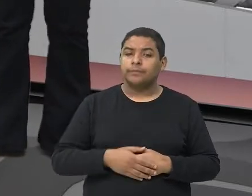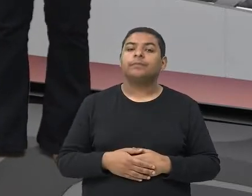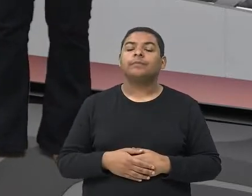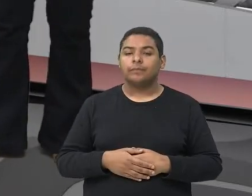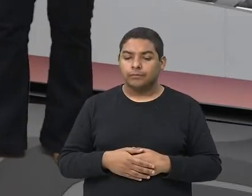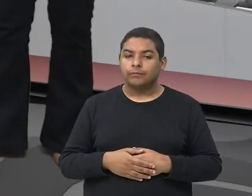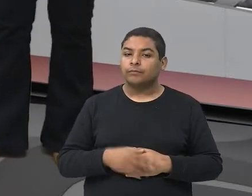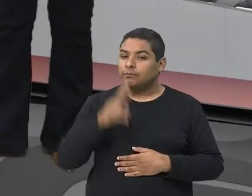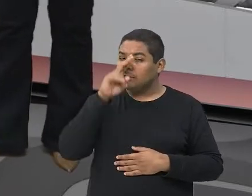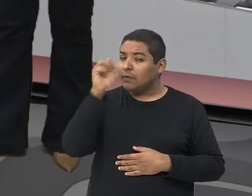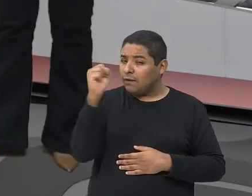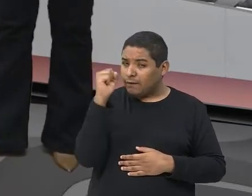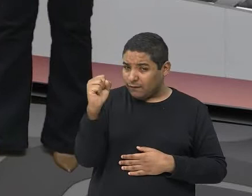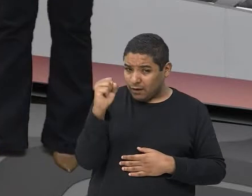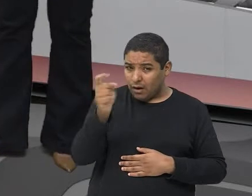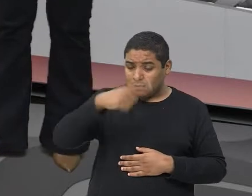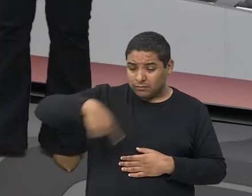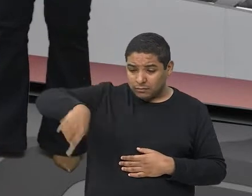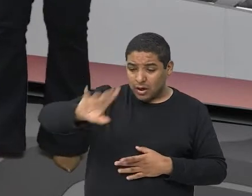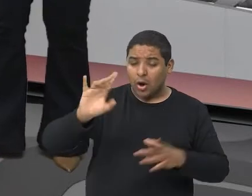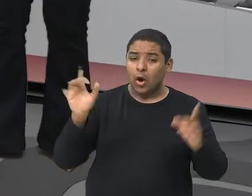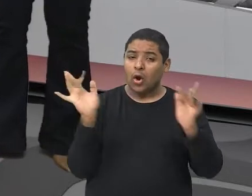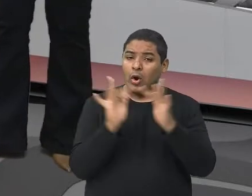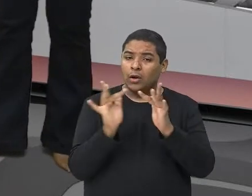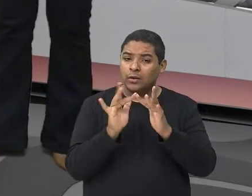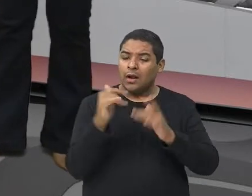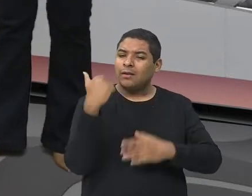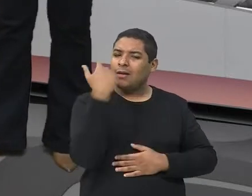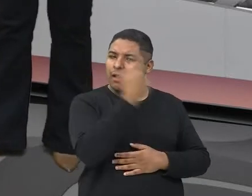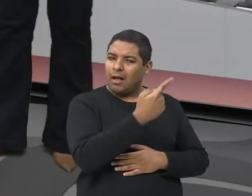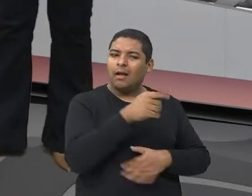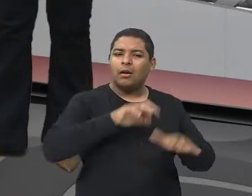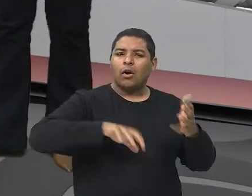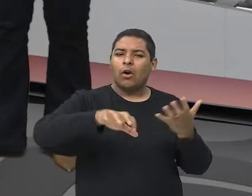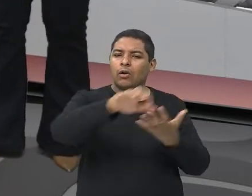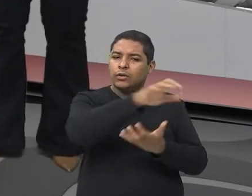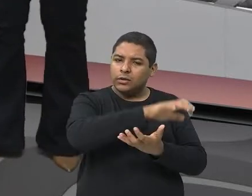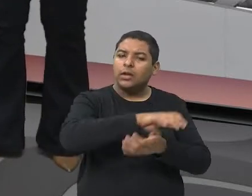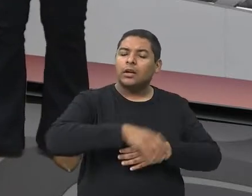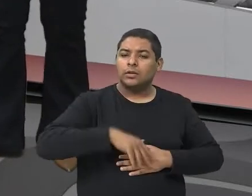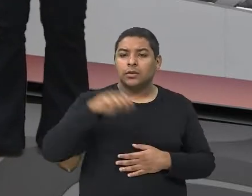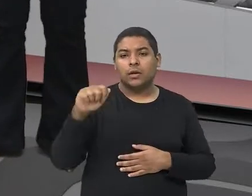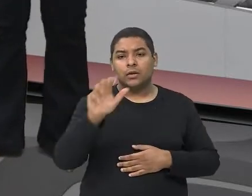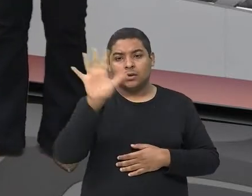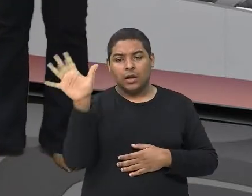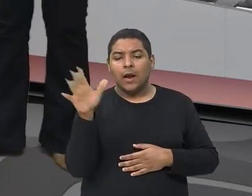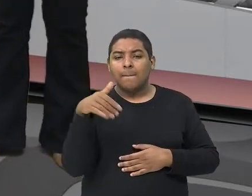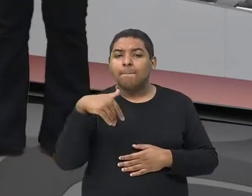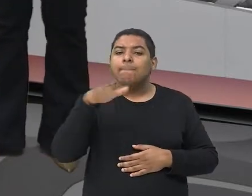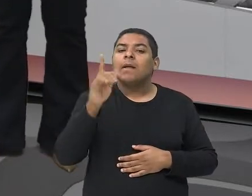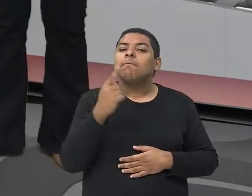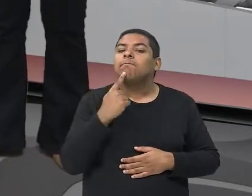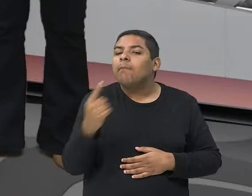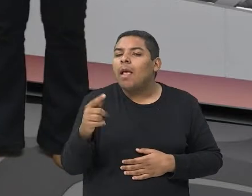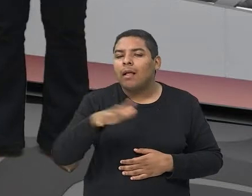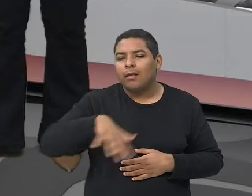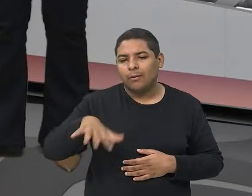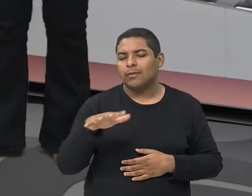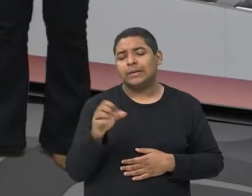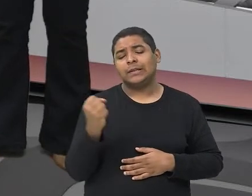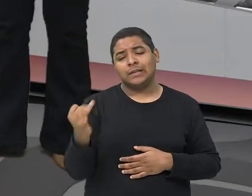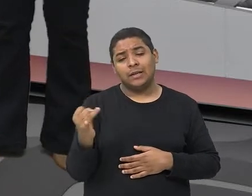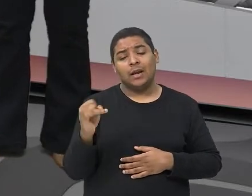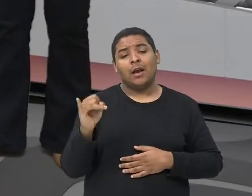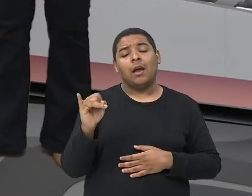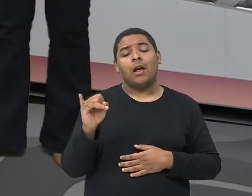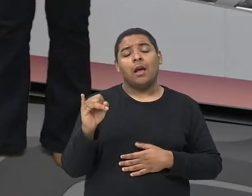esse contato lá com o continente asiático, até por estar também mais próximo do que a Europa, né? Então, a gente observa aí, né, que com